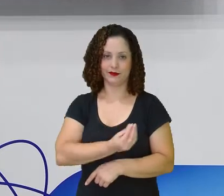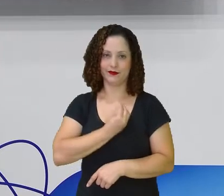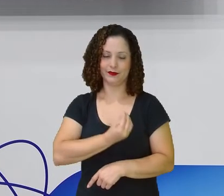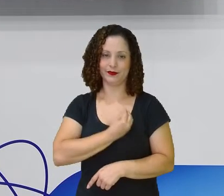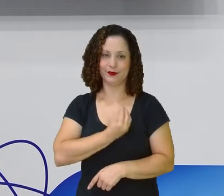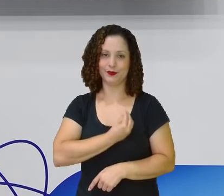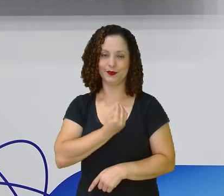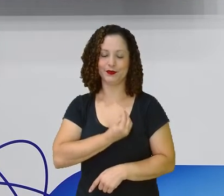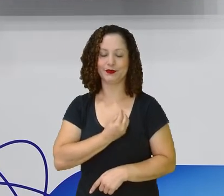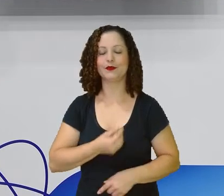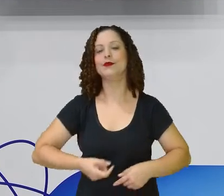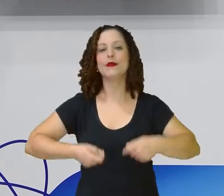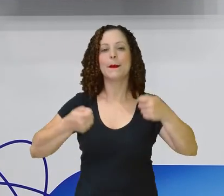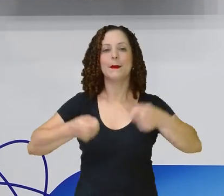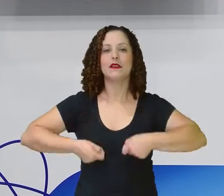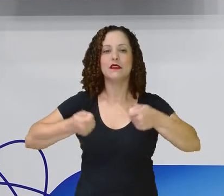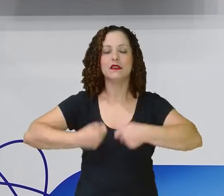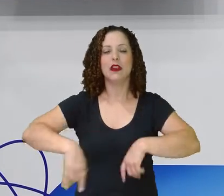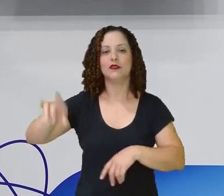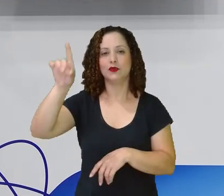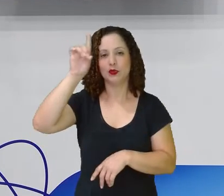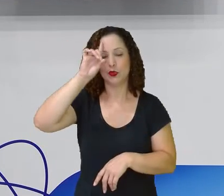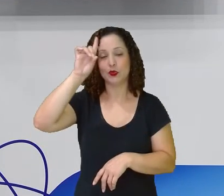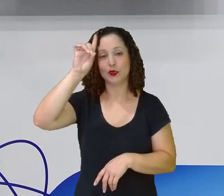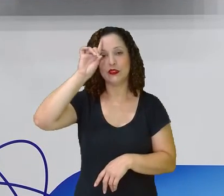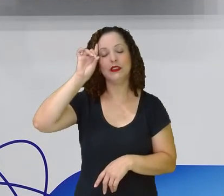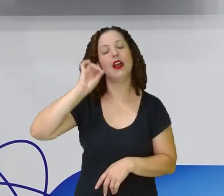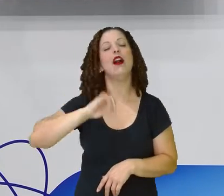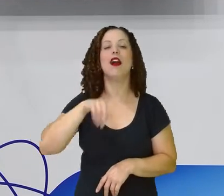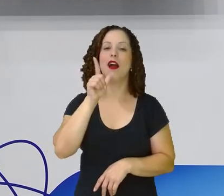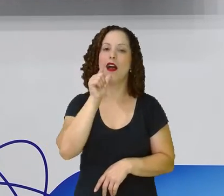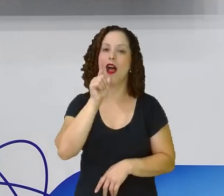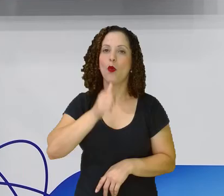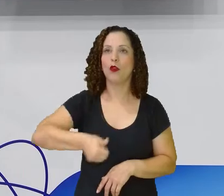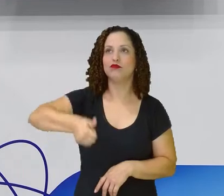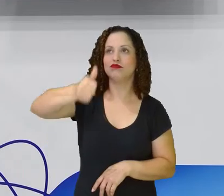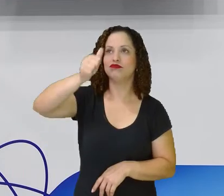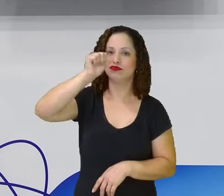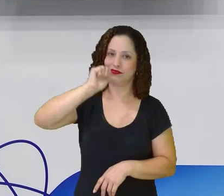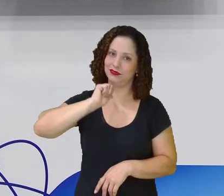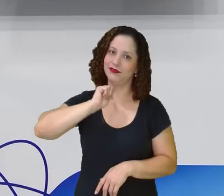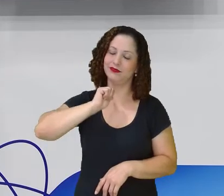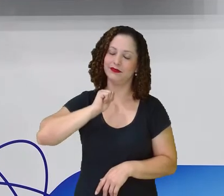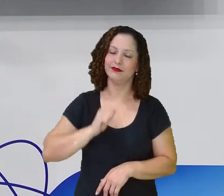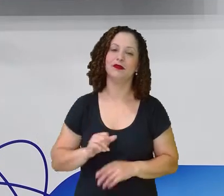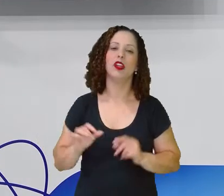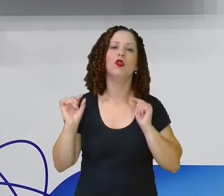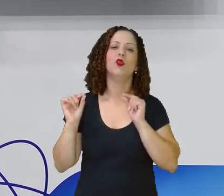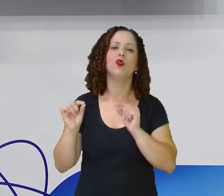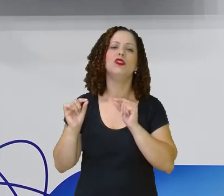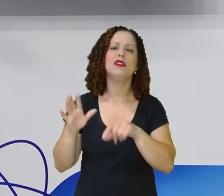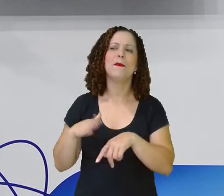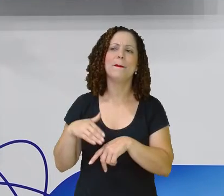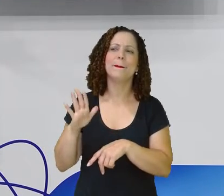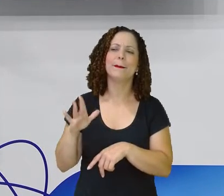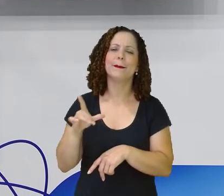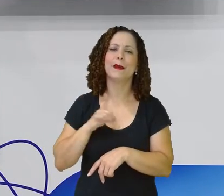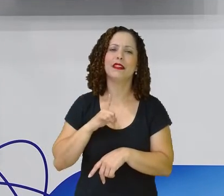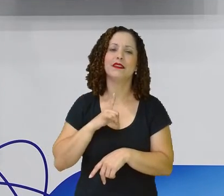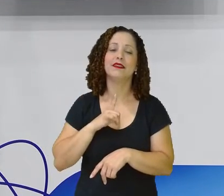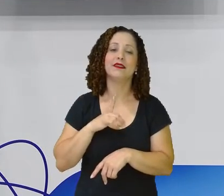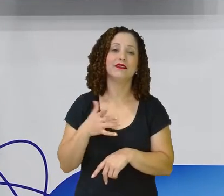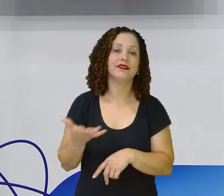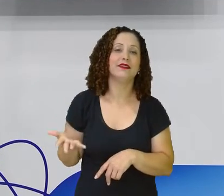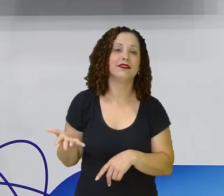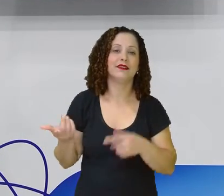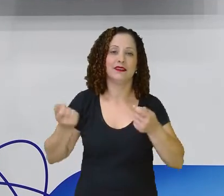obviamente. Nós precisamos todos os dias, por exemplo, beber água. E quais outras atividades que nós realizamos durante o dia